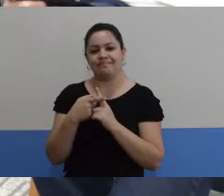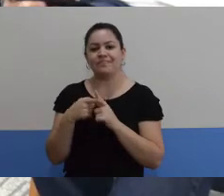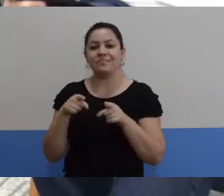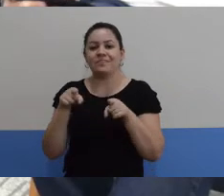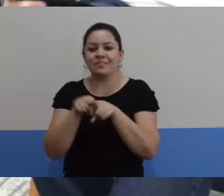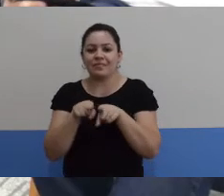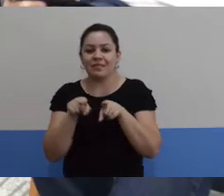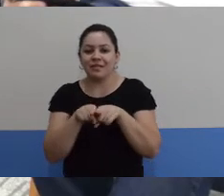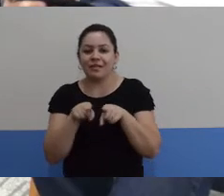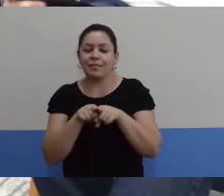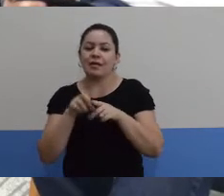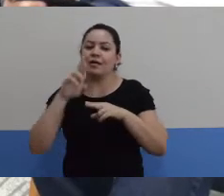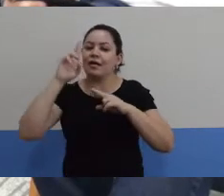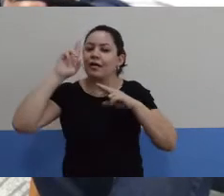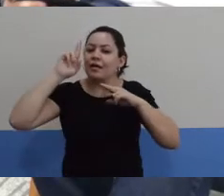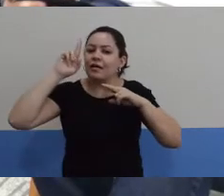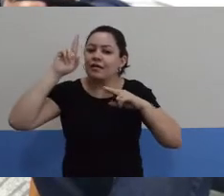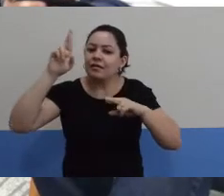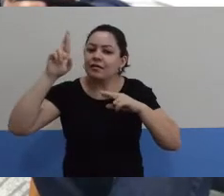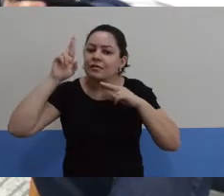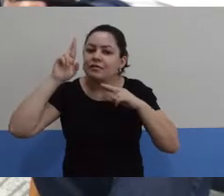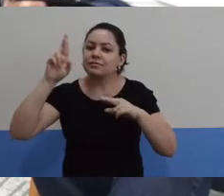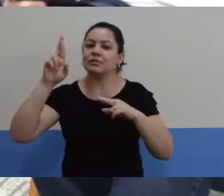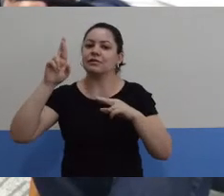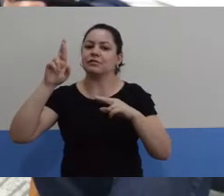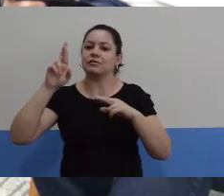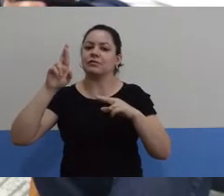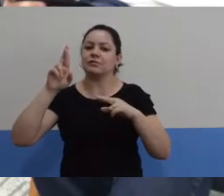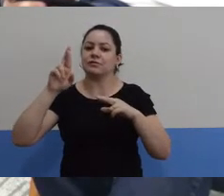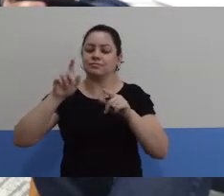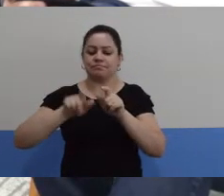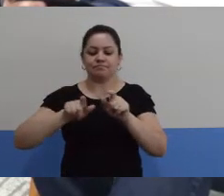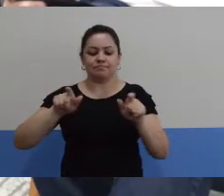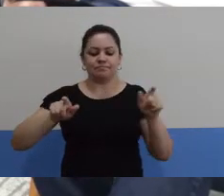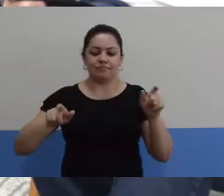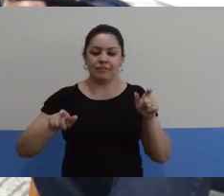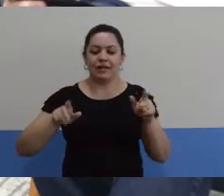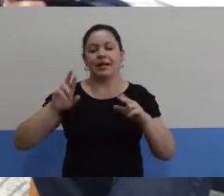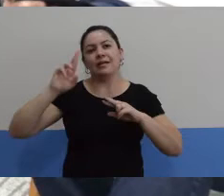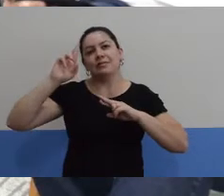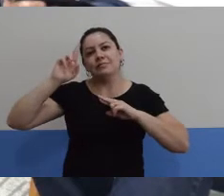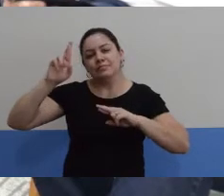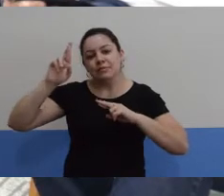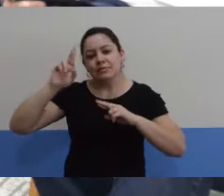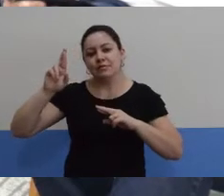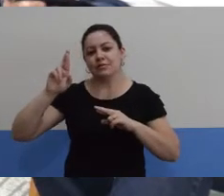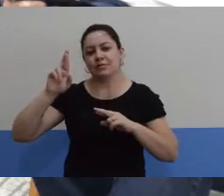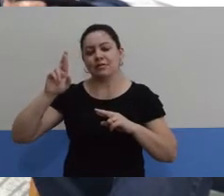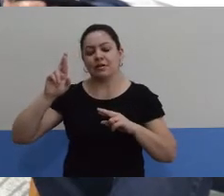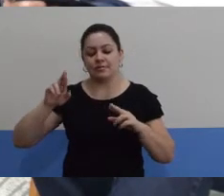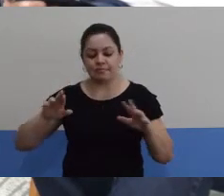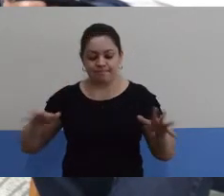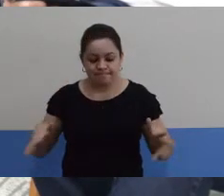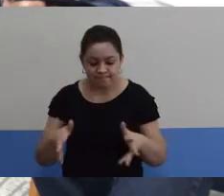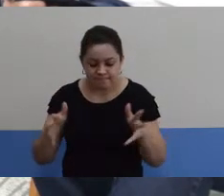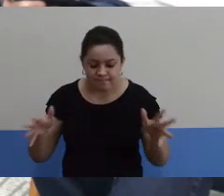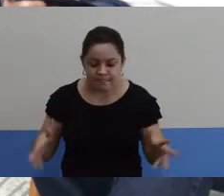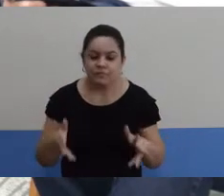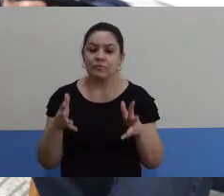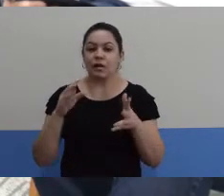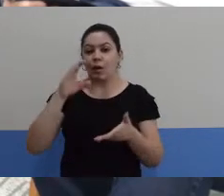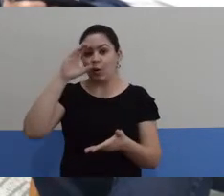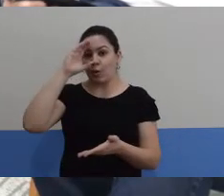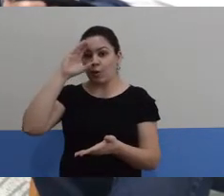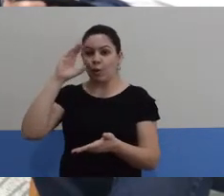florescer a esperança das pessoas. A esperança das pessoas. Estimular a confiança